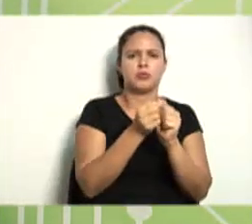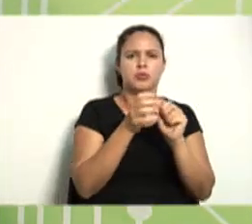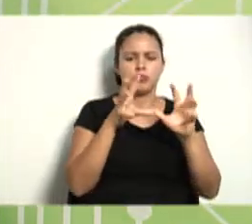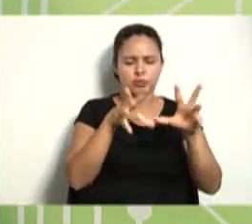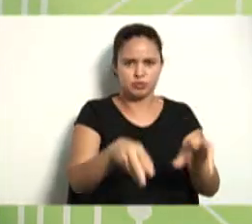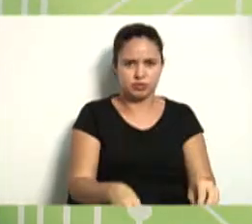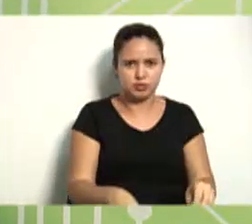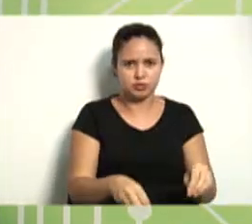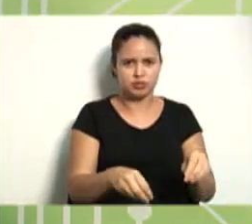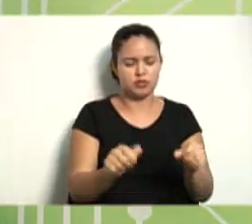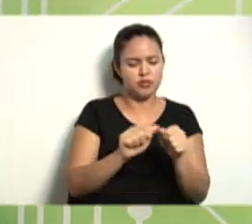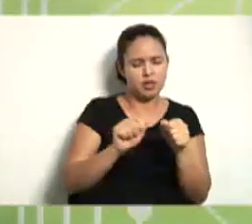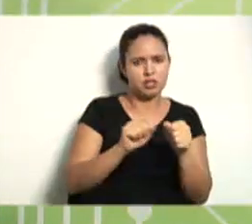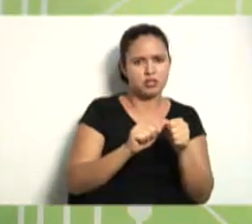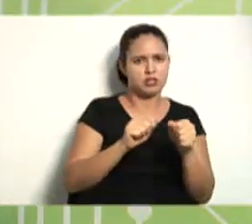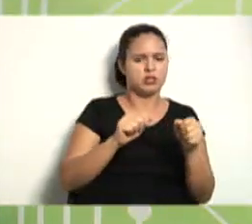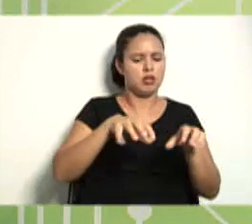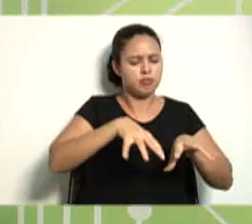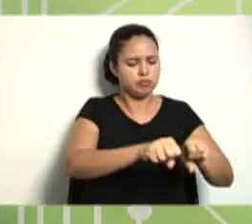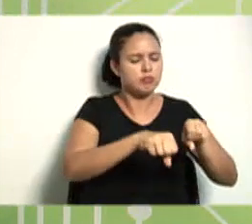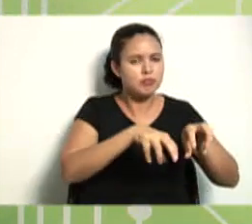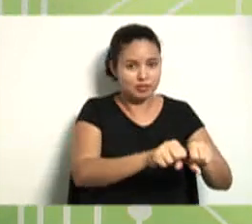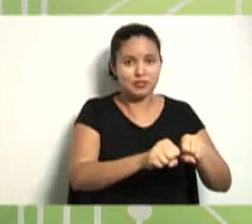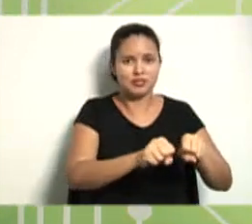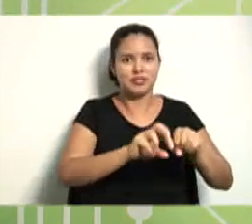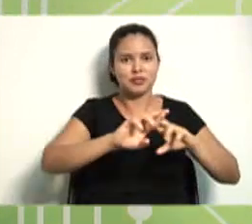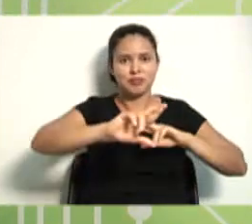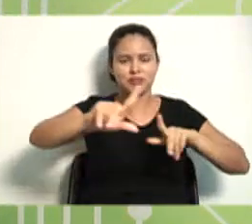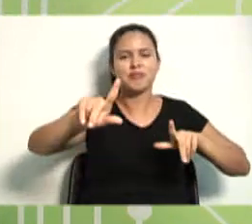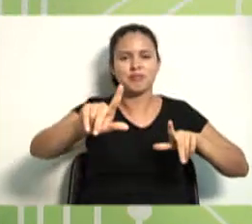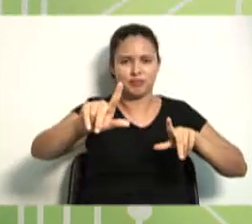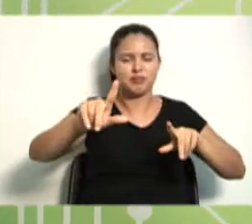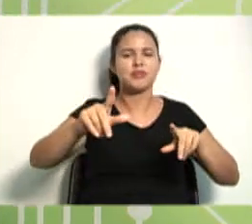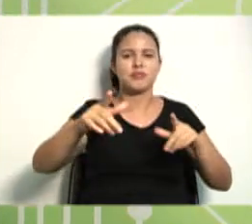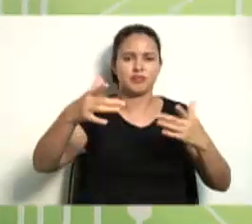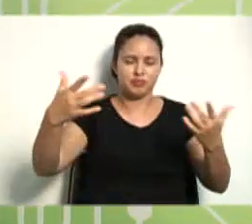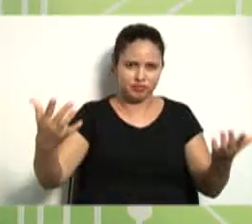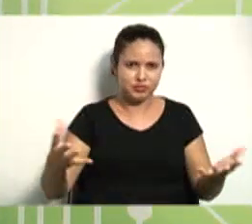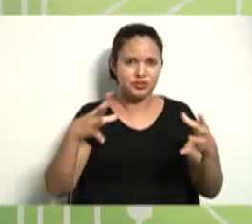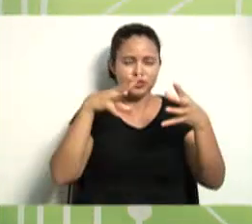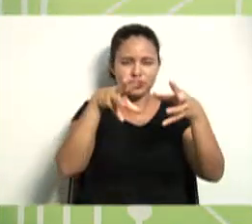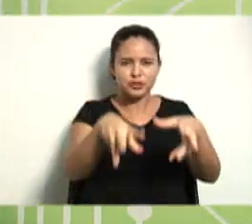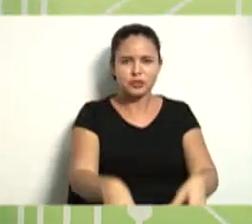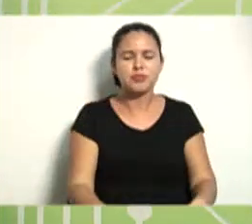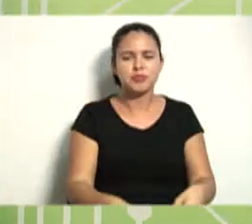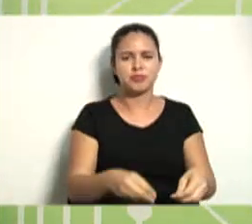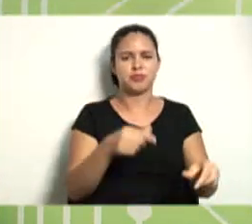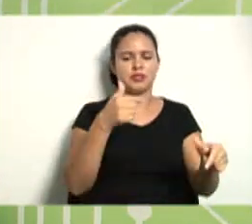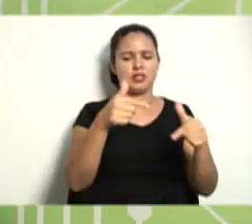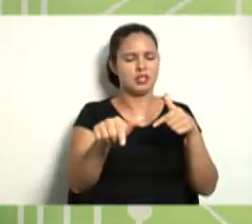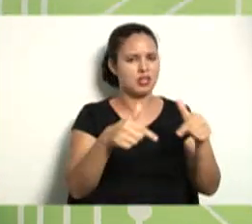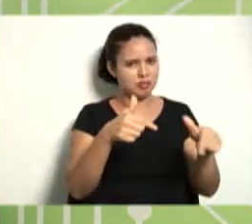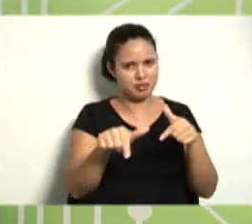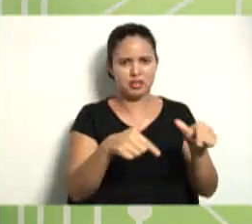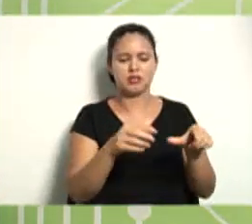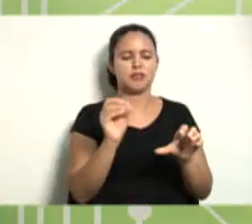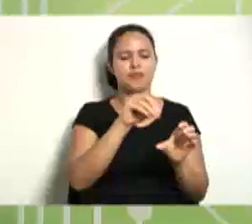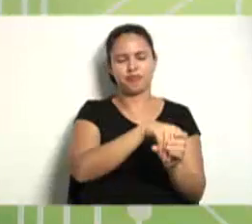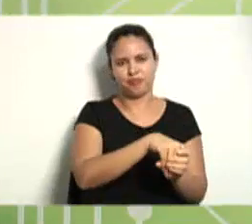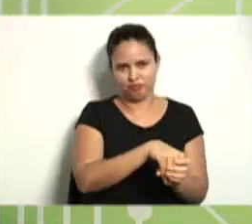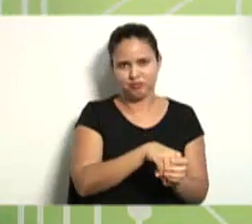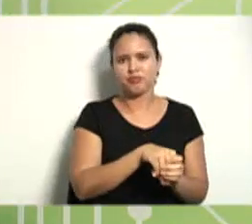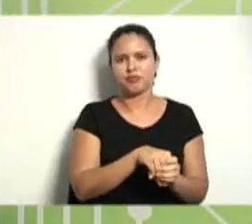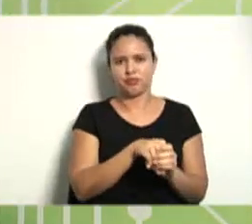ingredientes, produzir um produto diferente de todos os ingredientes que você reuniu, tudo isso tem